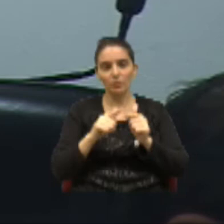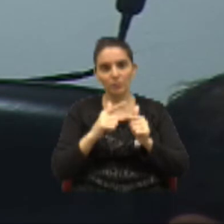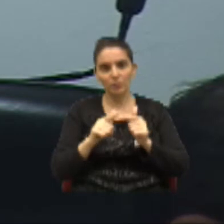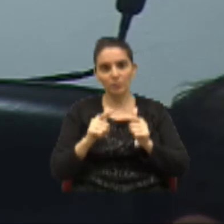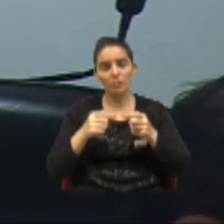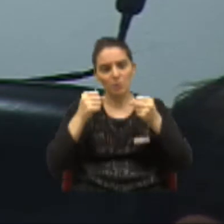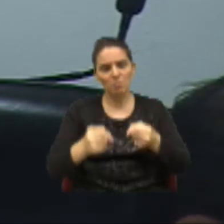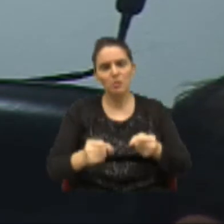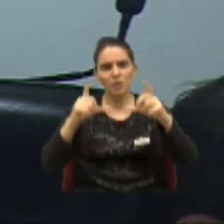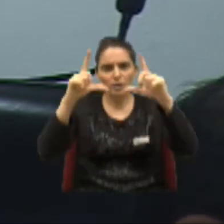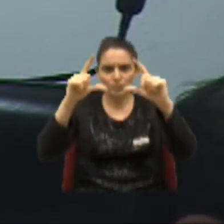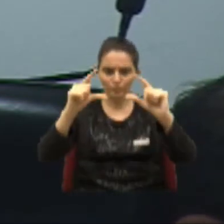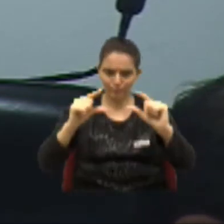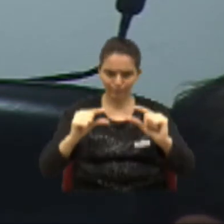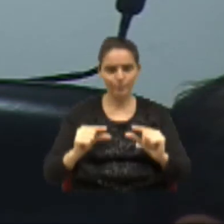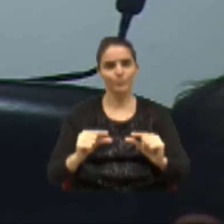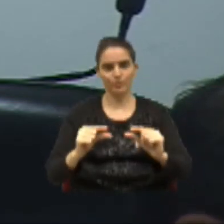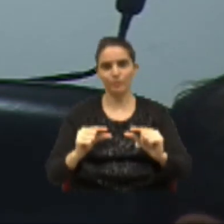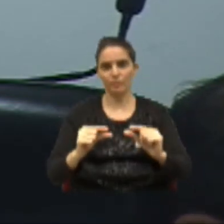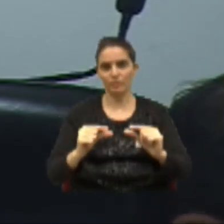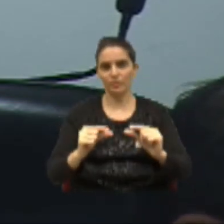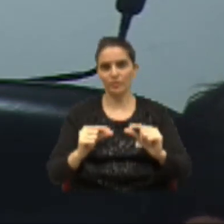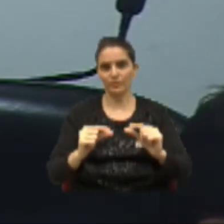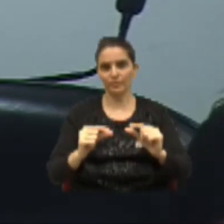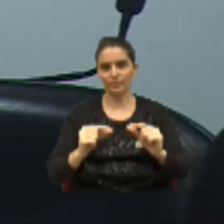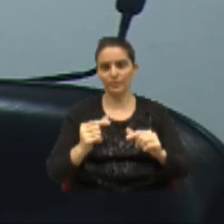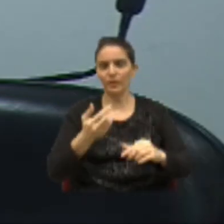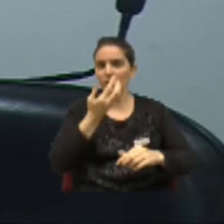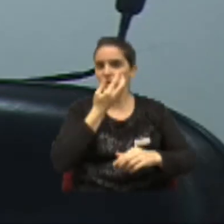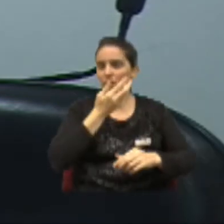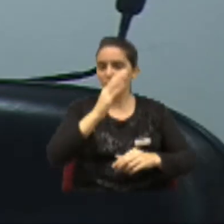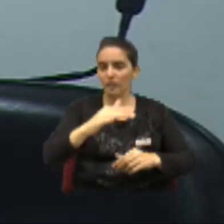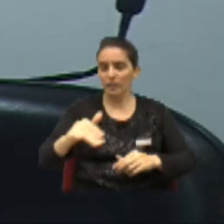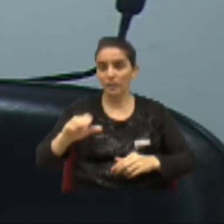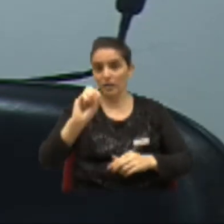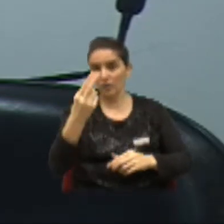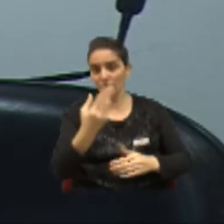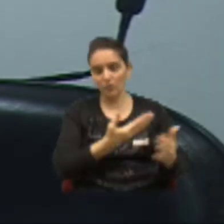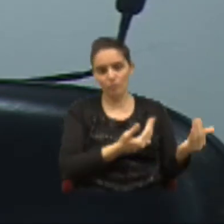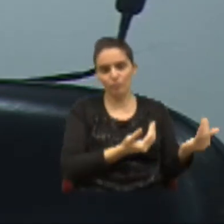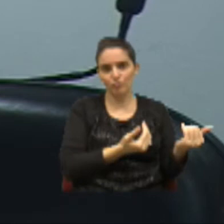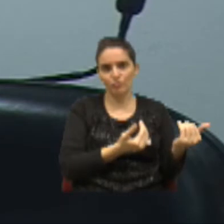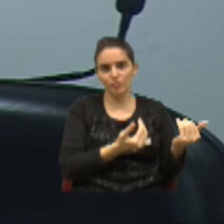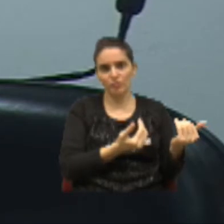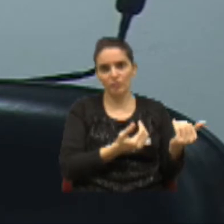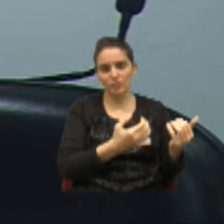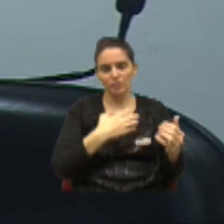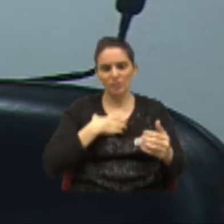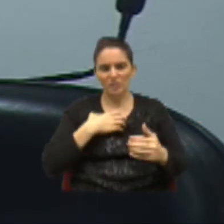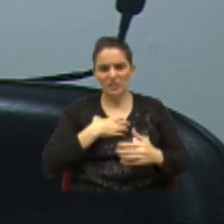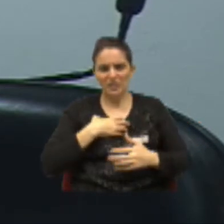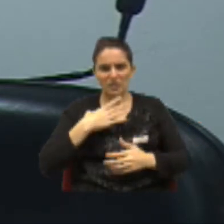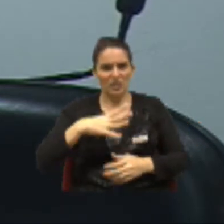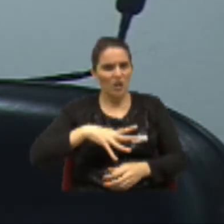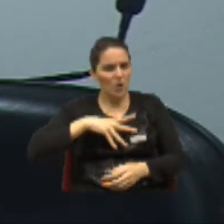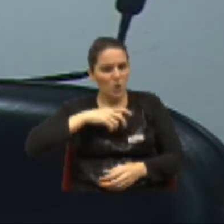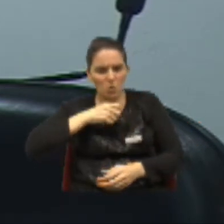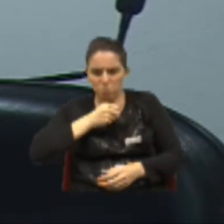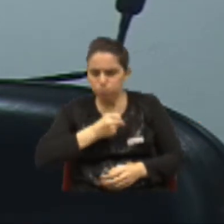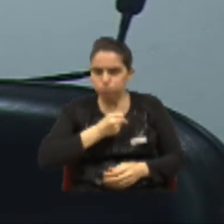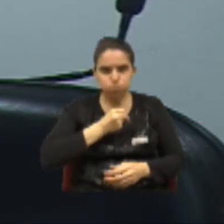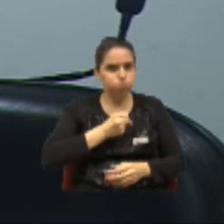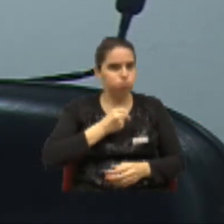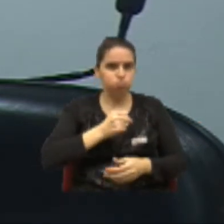que não venha nutrir dentro da criança, dentro do adolescente, um sentimento de raiva, que muitas